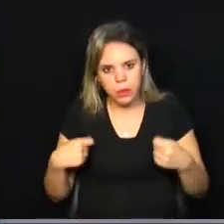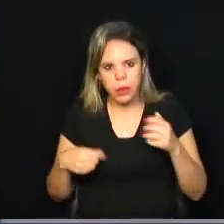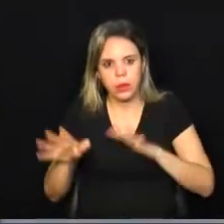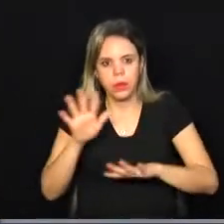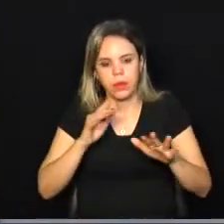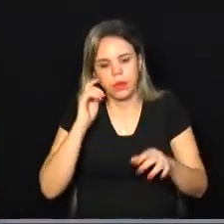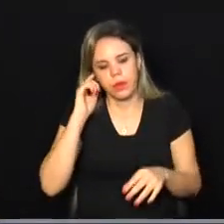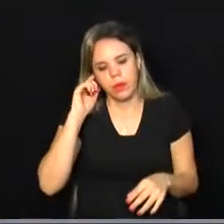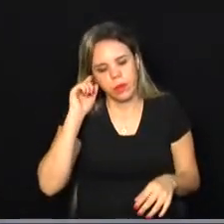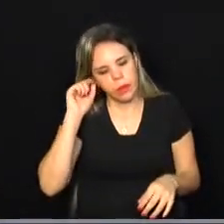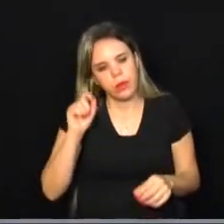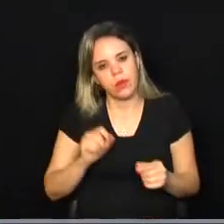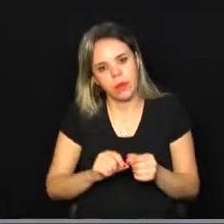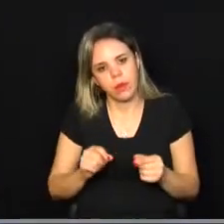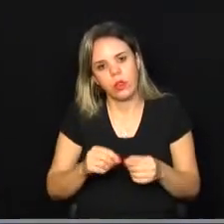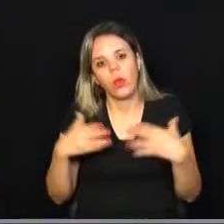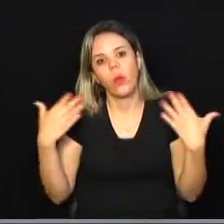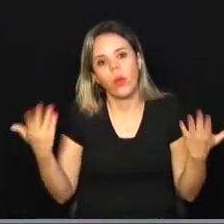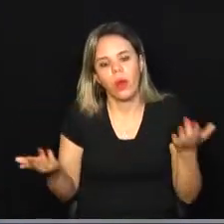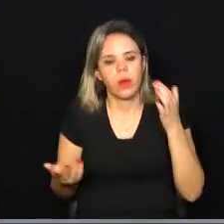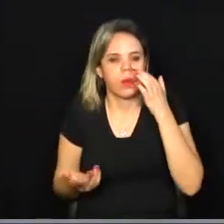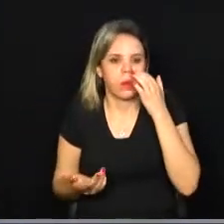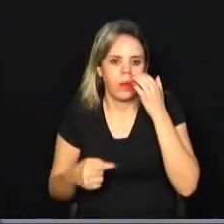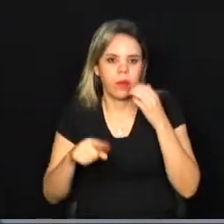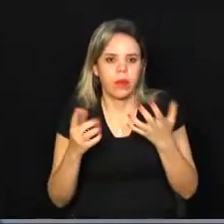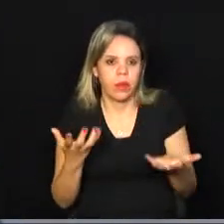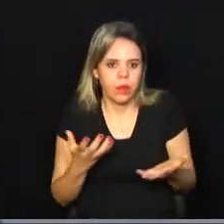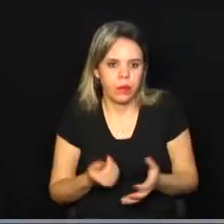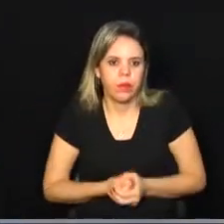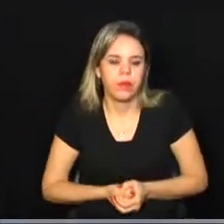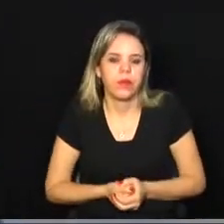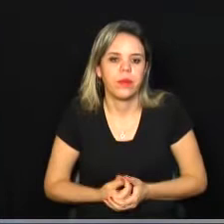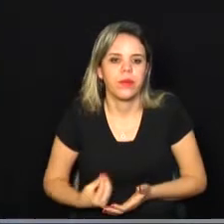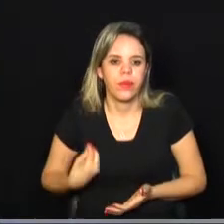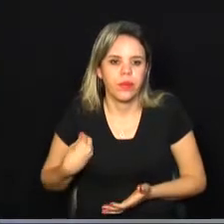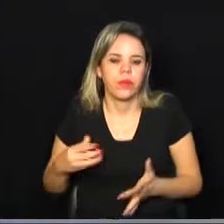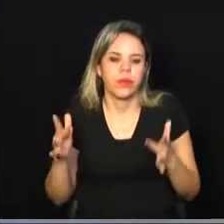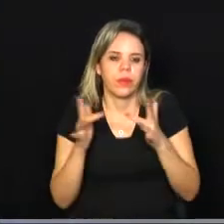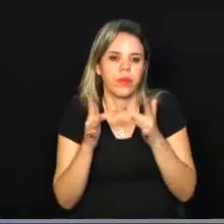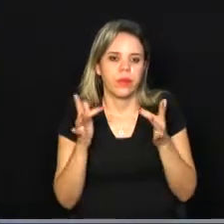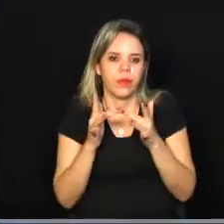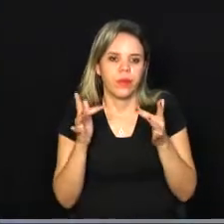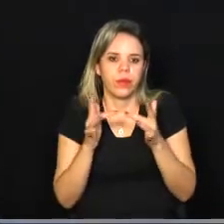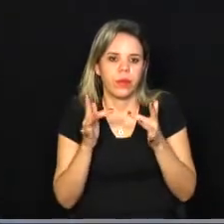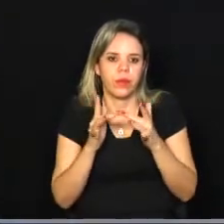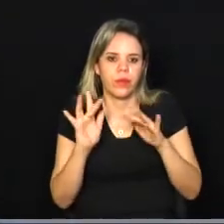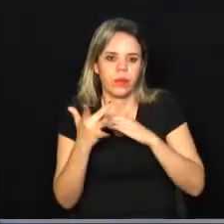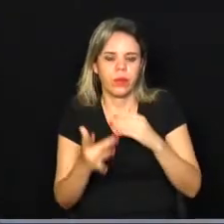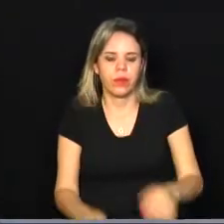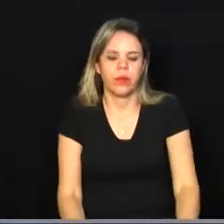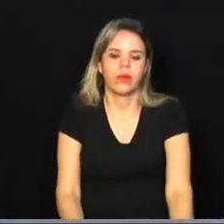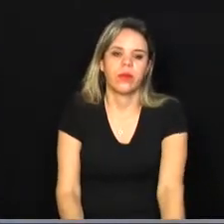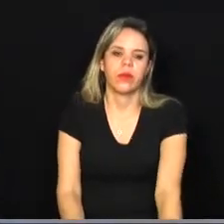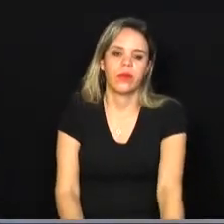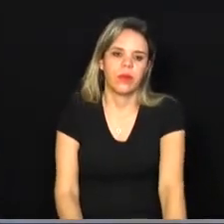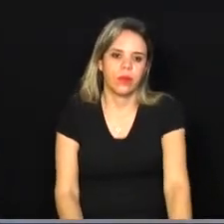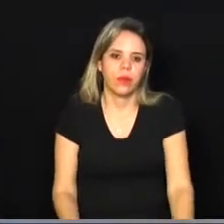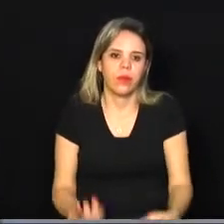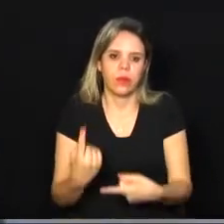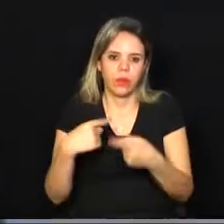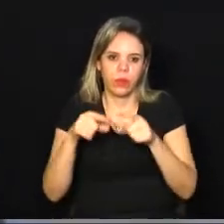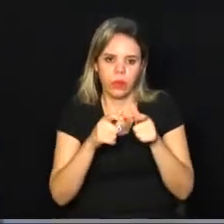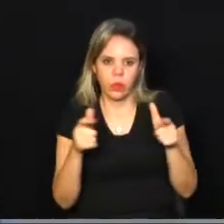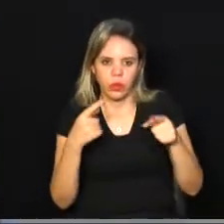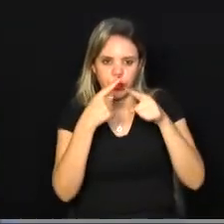muito cuidado com o quanto ele vai querer estar em contato com a rede social no auge da